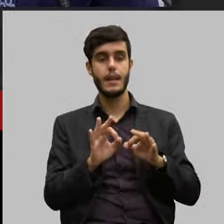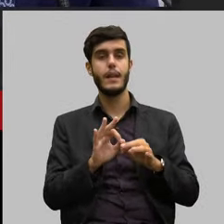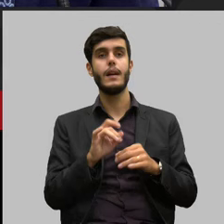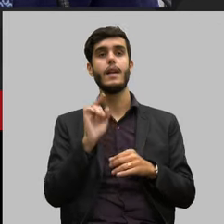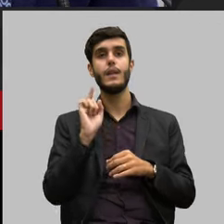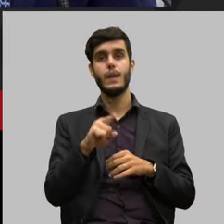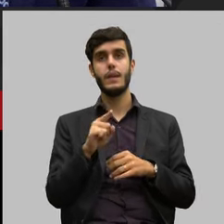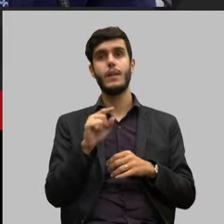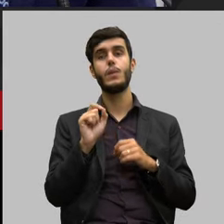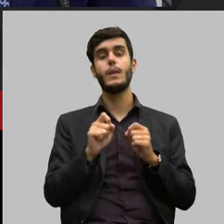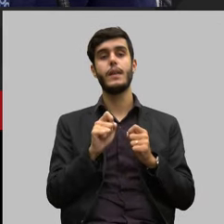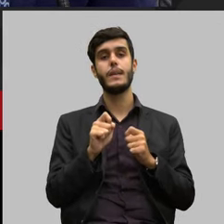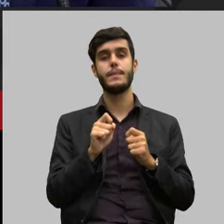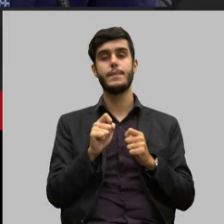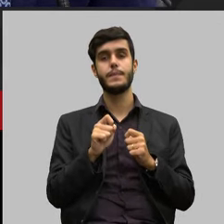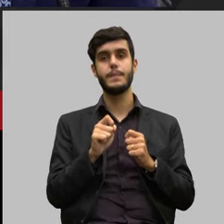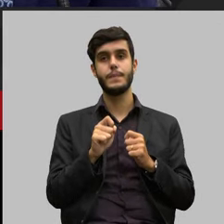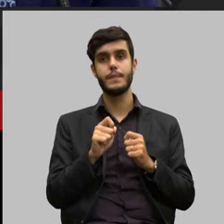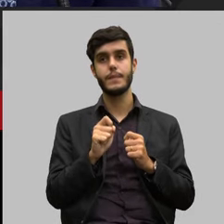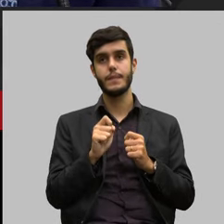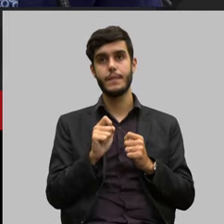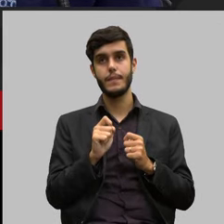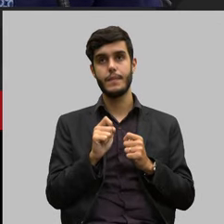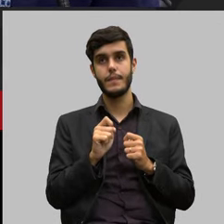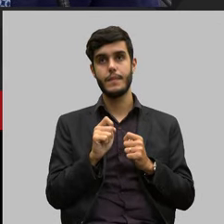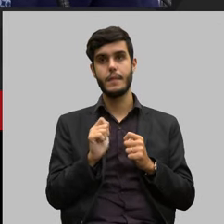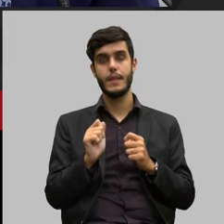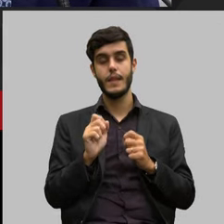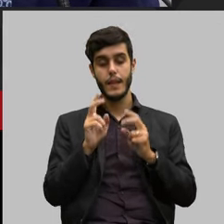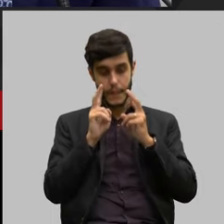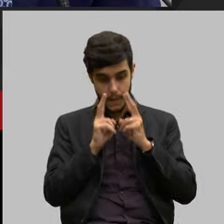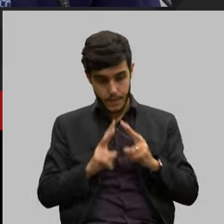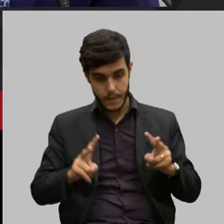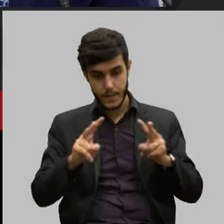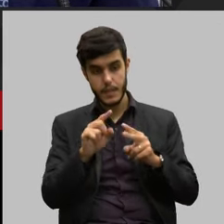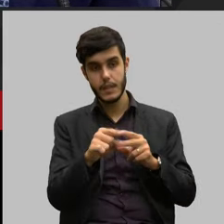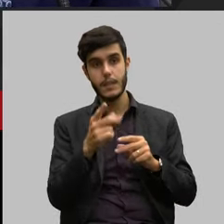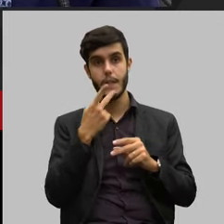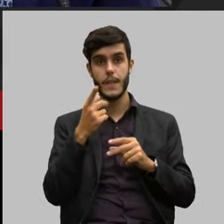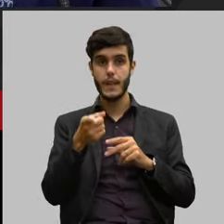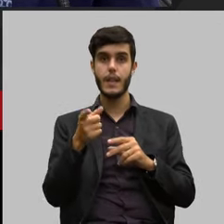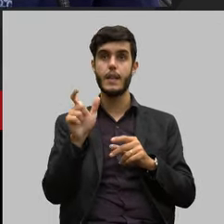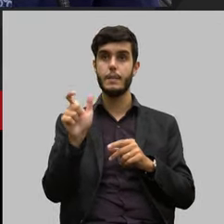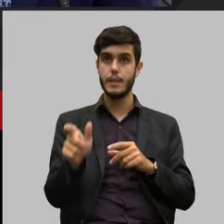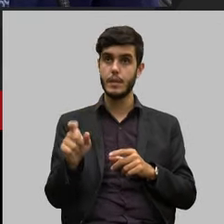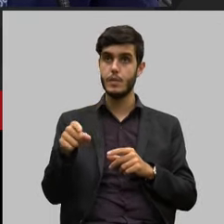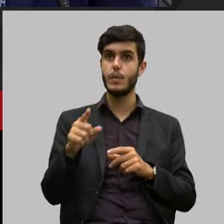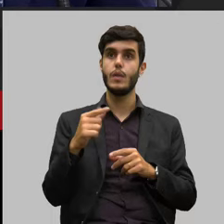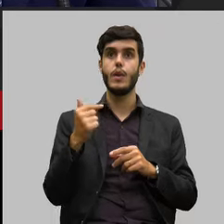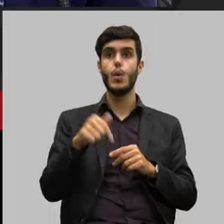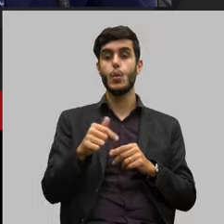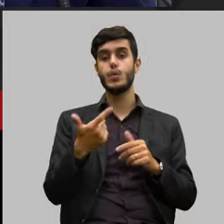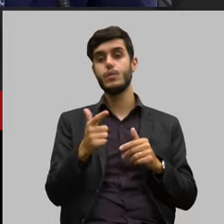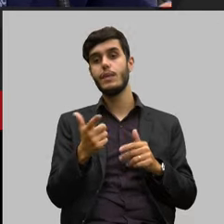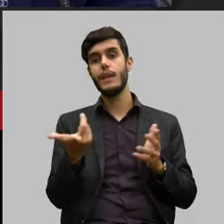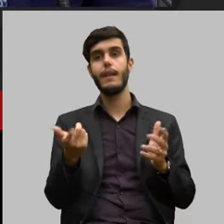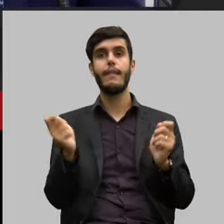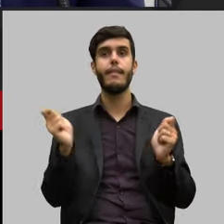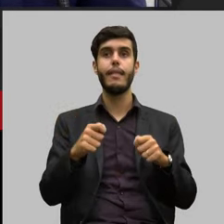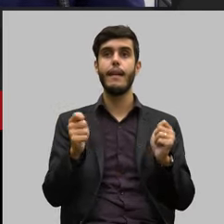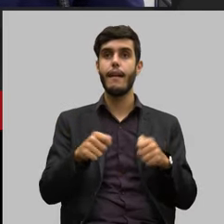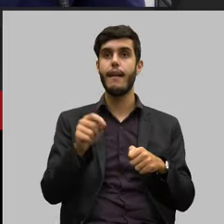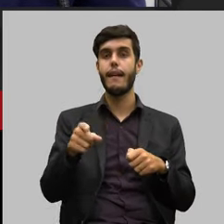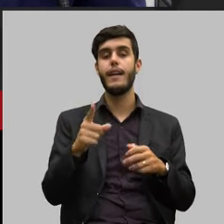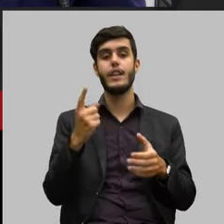sobrevida e tendo em vista até a fala do Senhor que a gente não tem condição hoje de pagar o valor